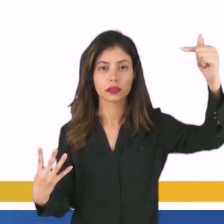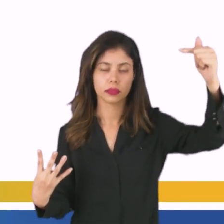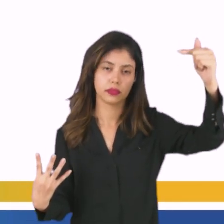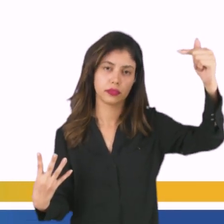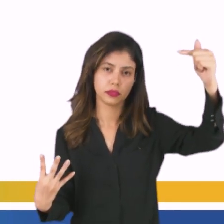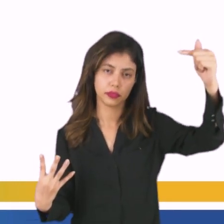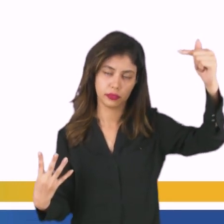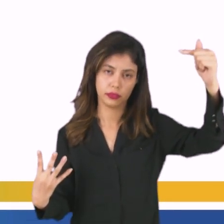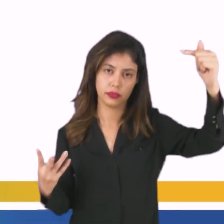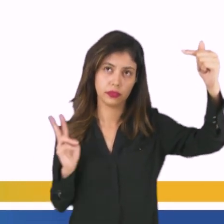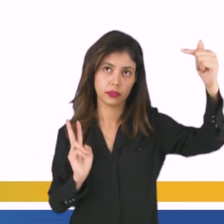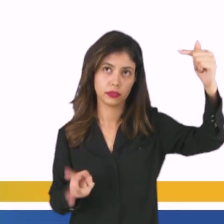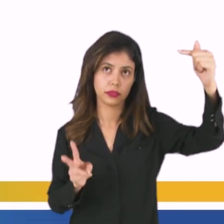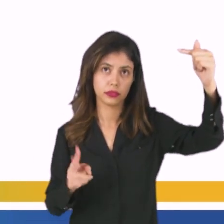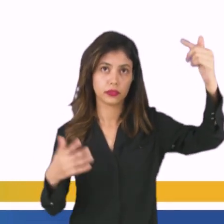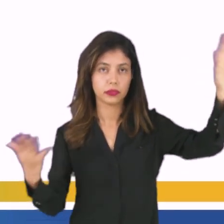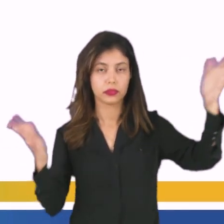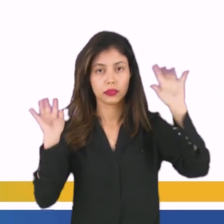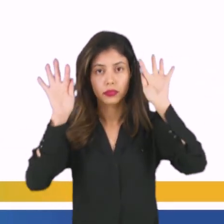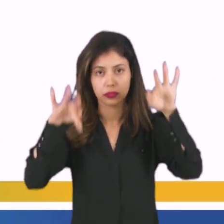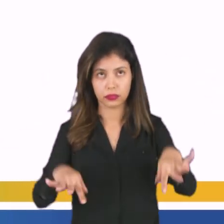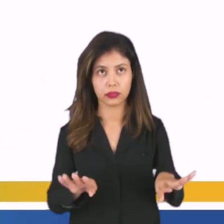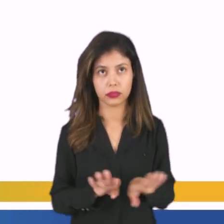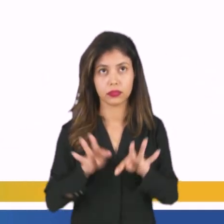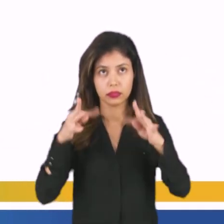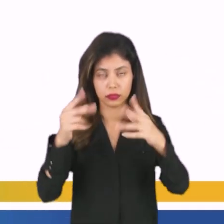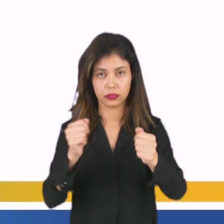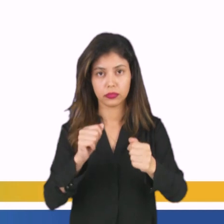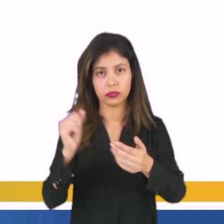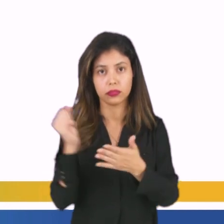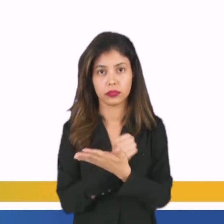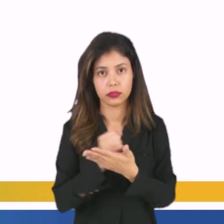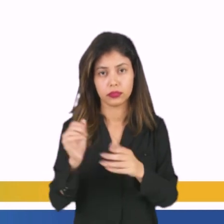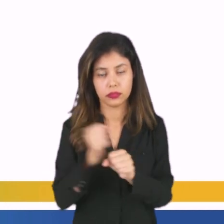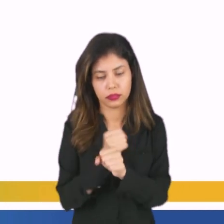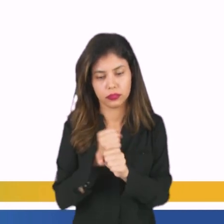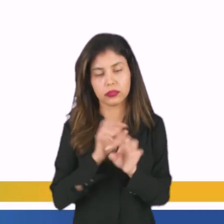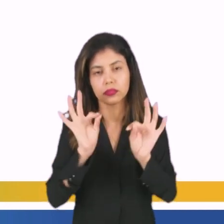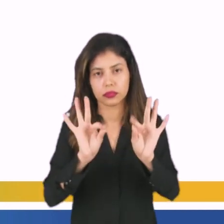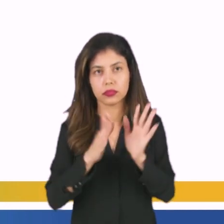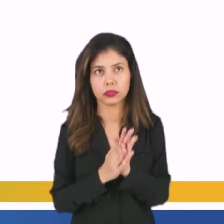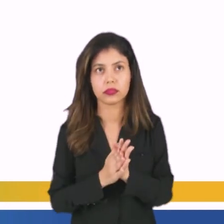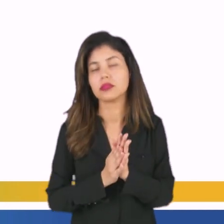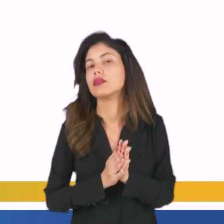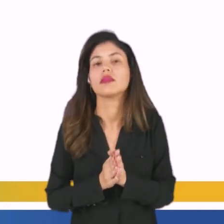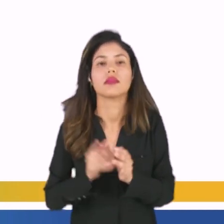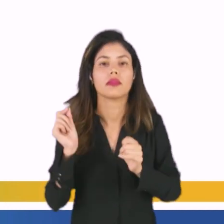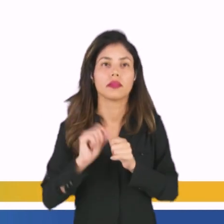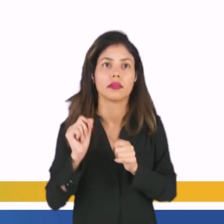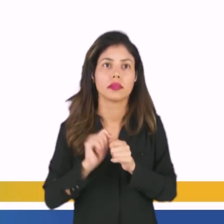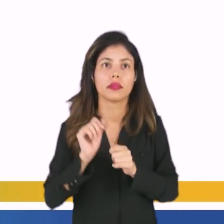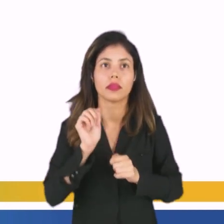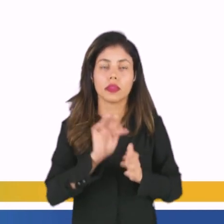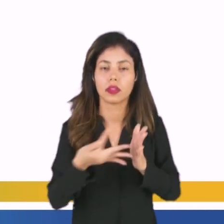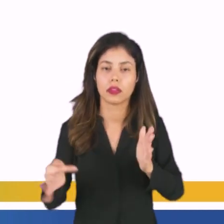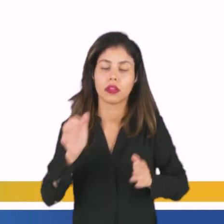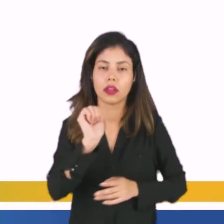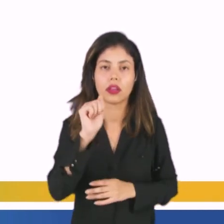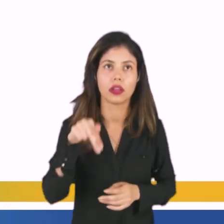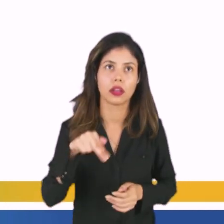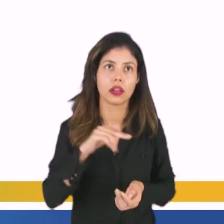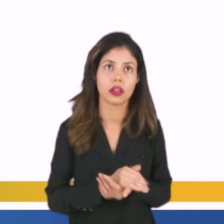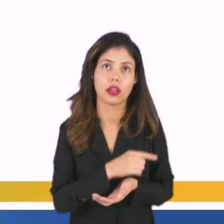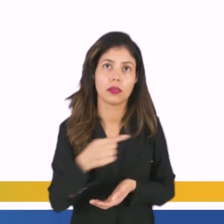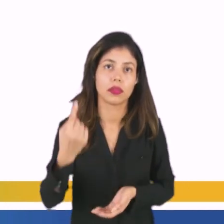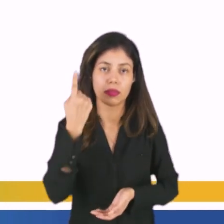7. E aí, gente, para finalizar a construção desse gráfico, nós temos a função, que ela é dada em AN igual